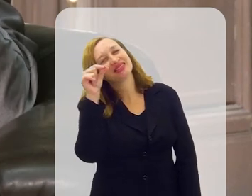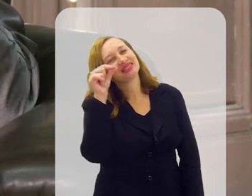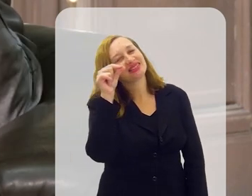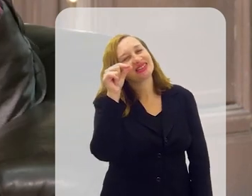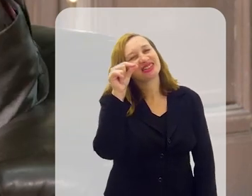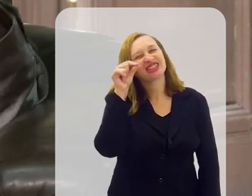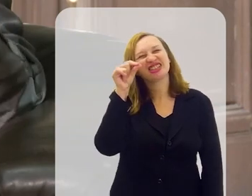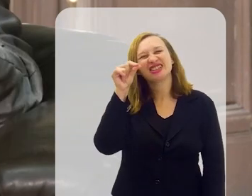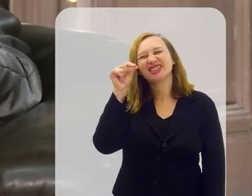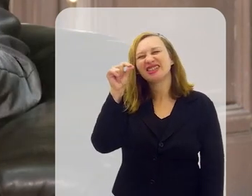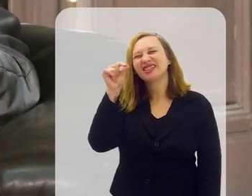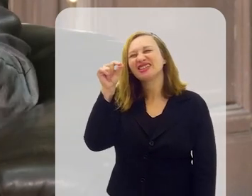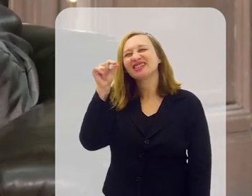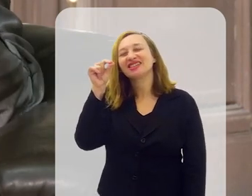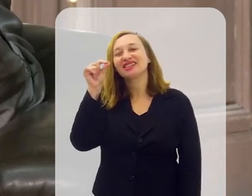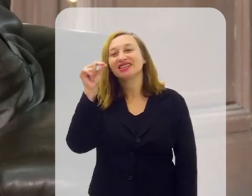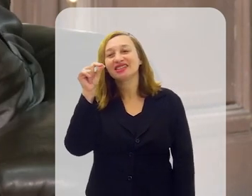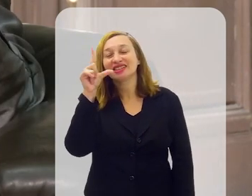o seu